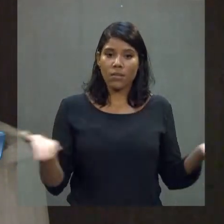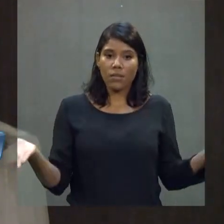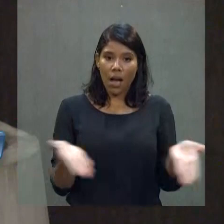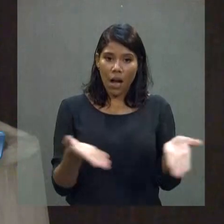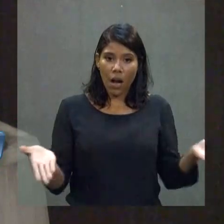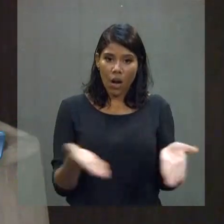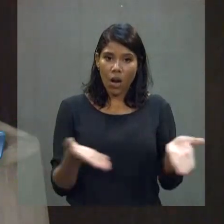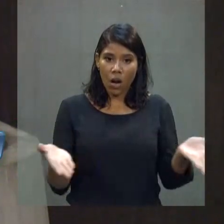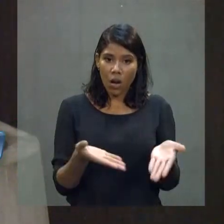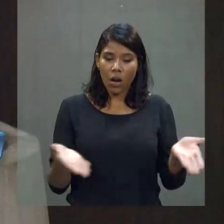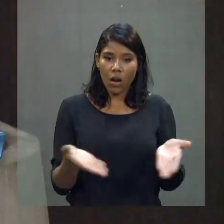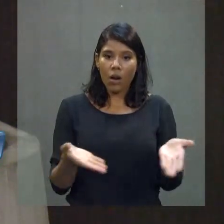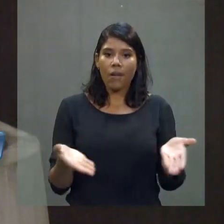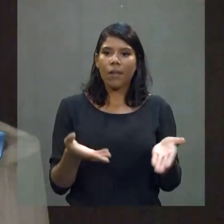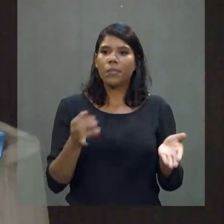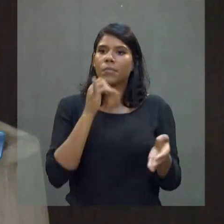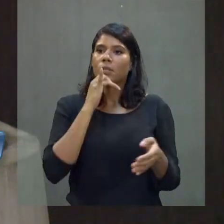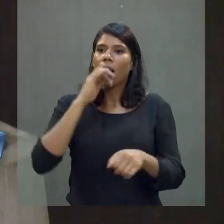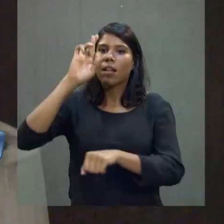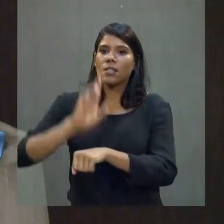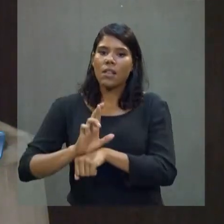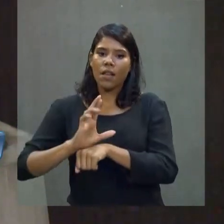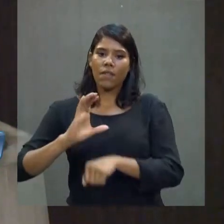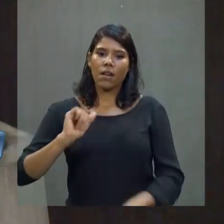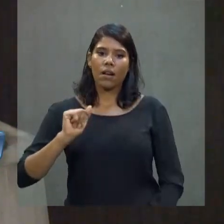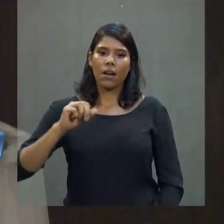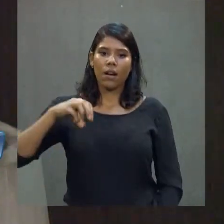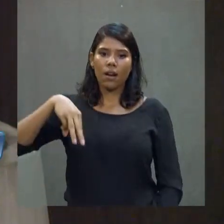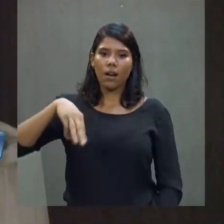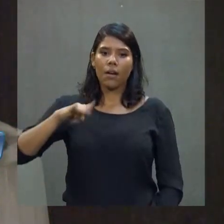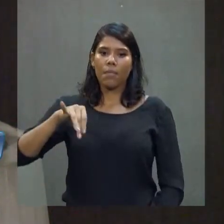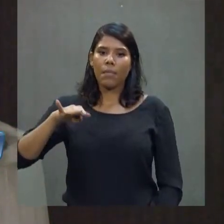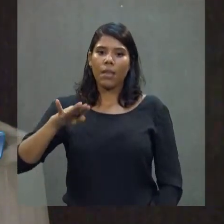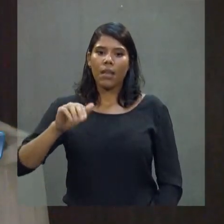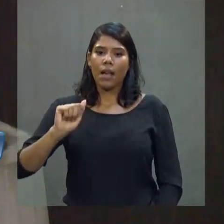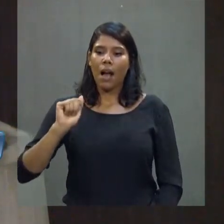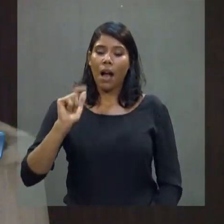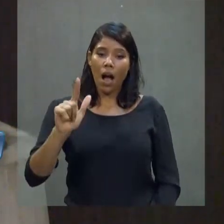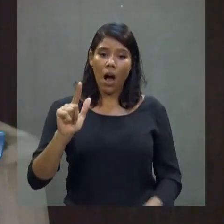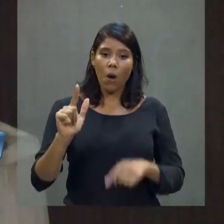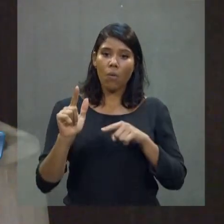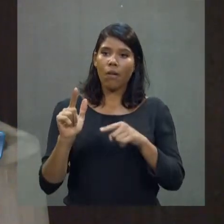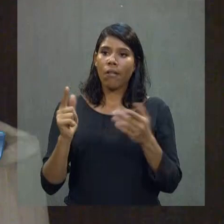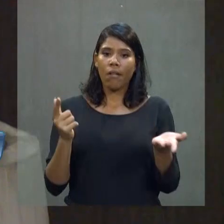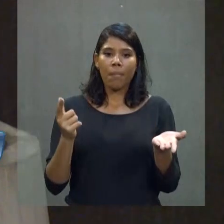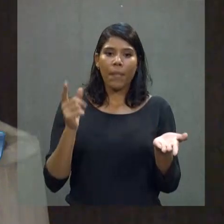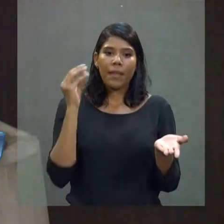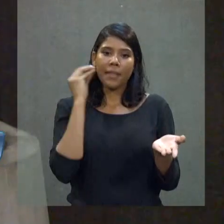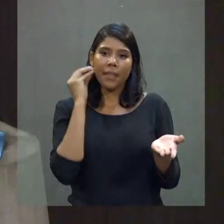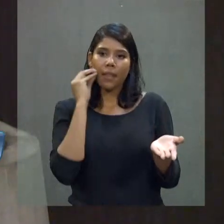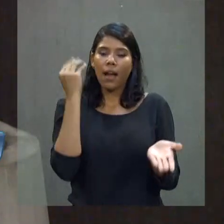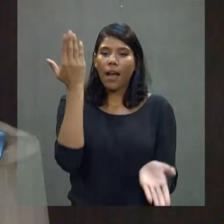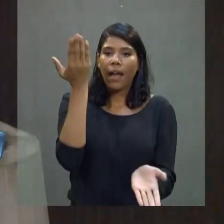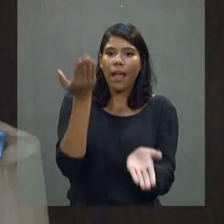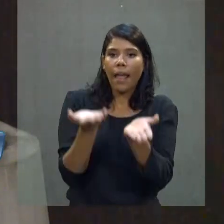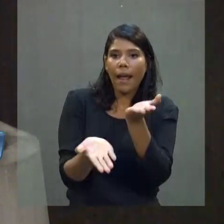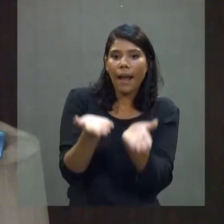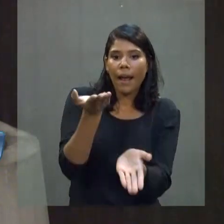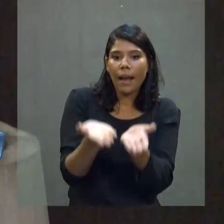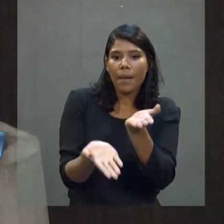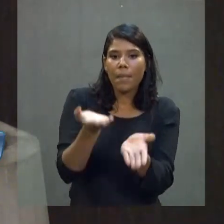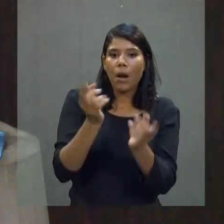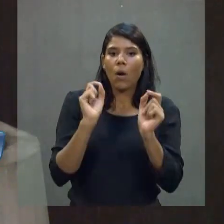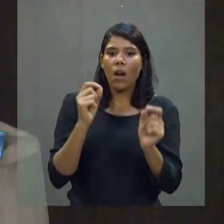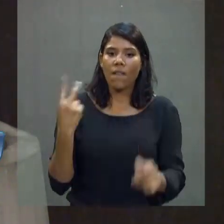reserva cambial, porque a gente podia, por exemplo, estar ampliando a nossa taxa de investimento público para reequilibrar o valor do